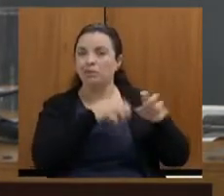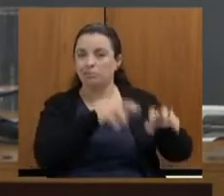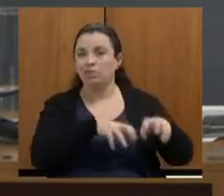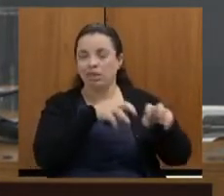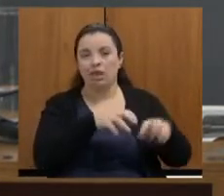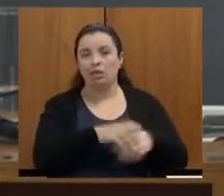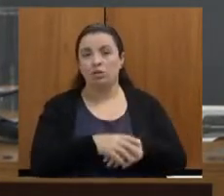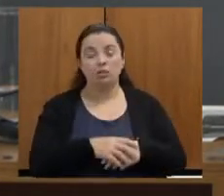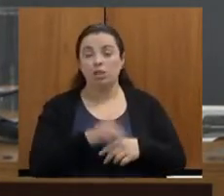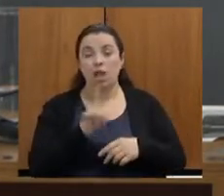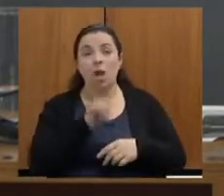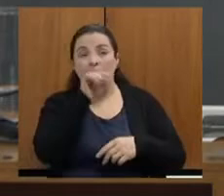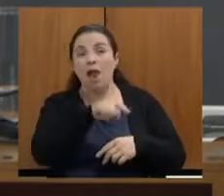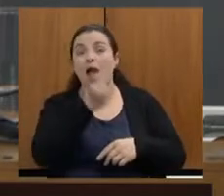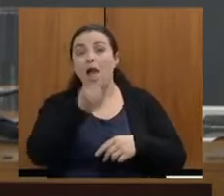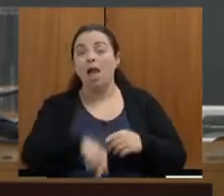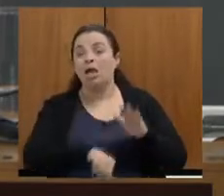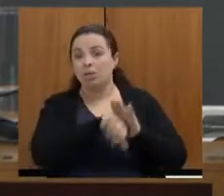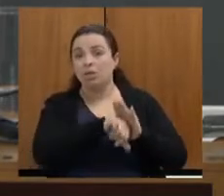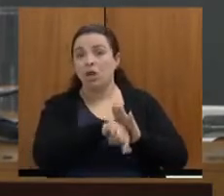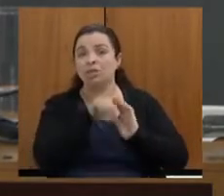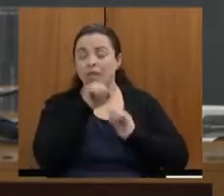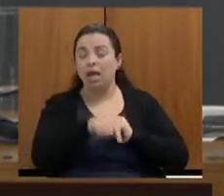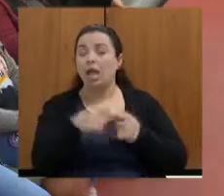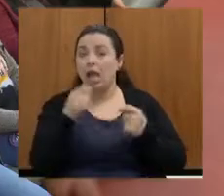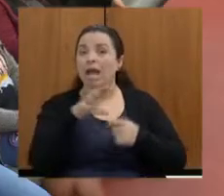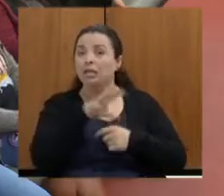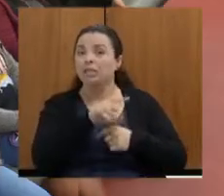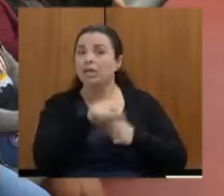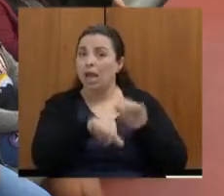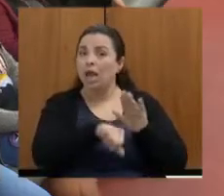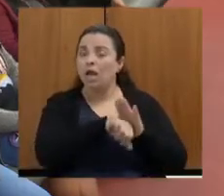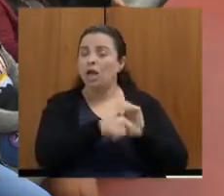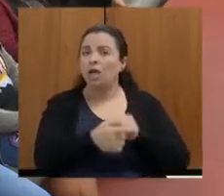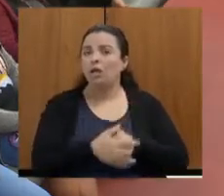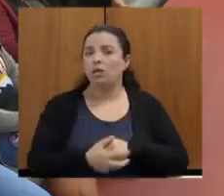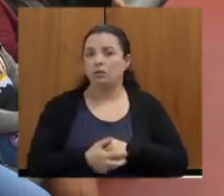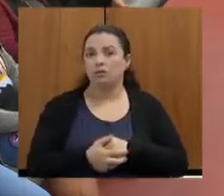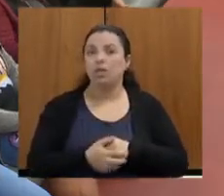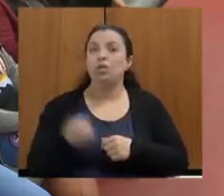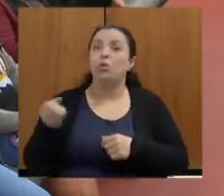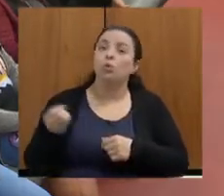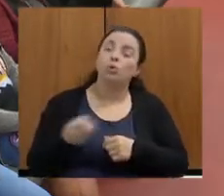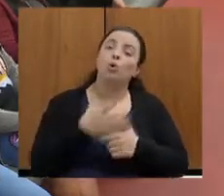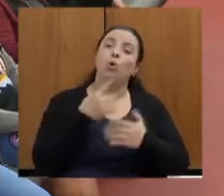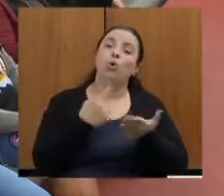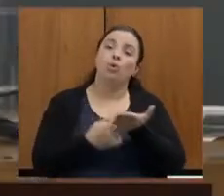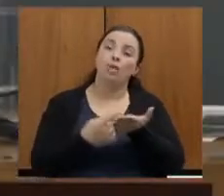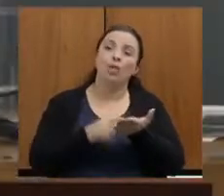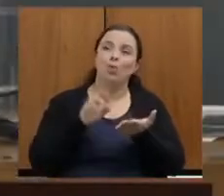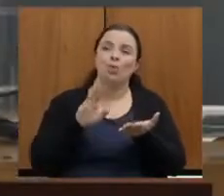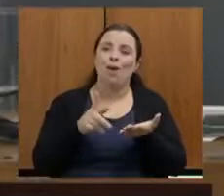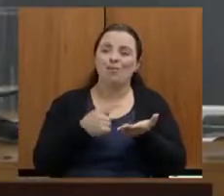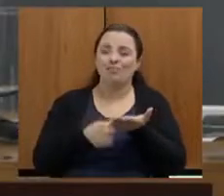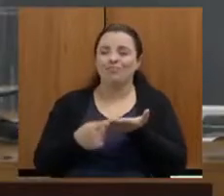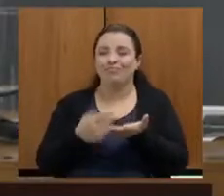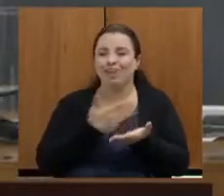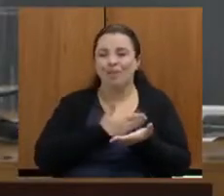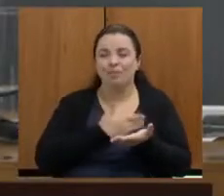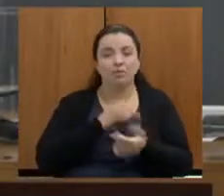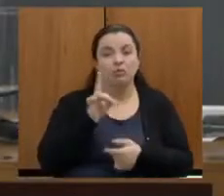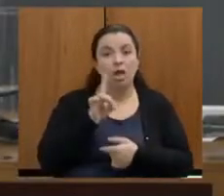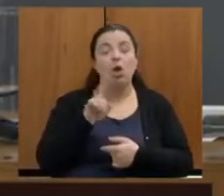elas devem ser tratados portanto uma nova repactuação não é um acordo entre amigos é uma